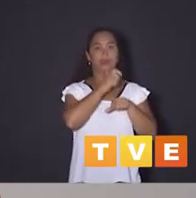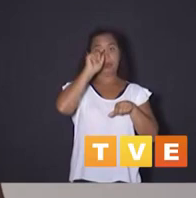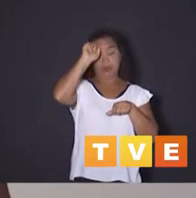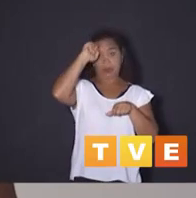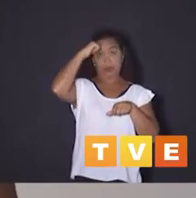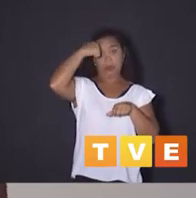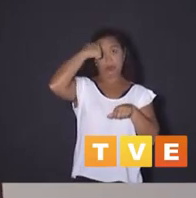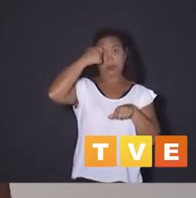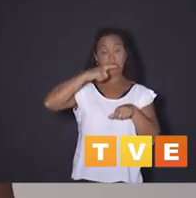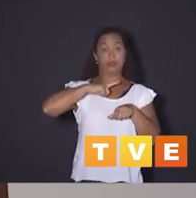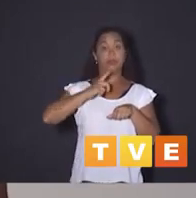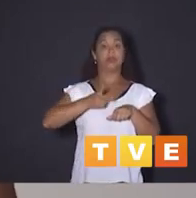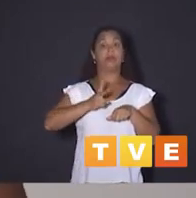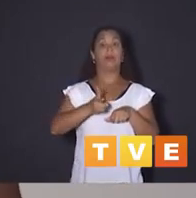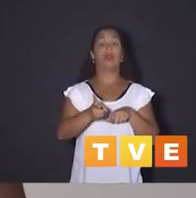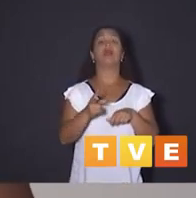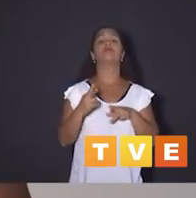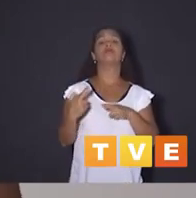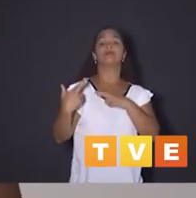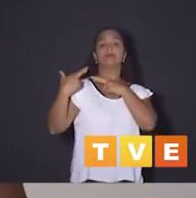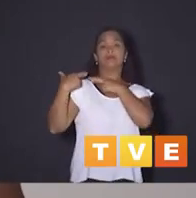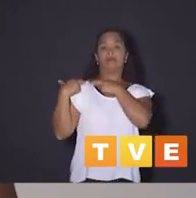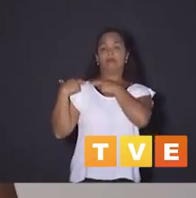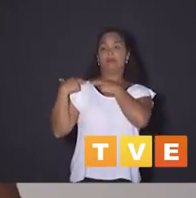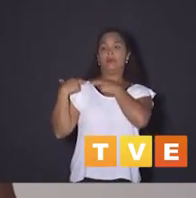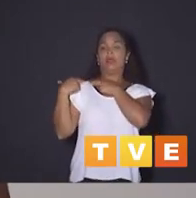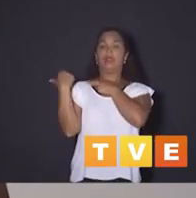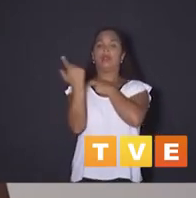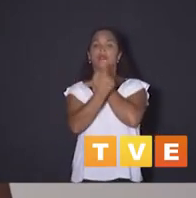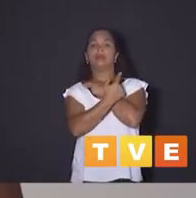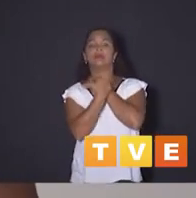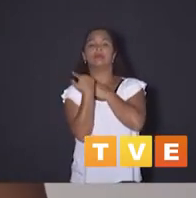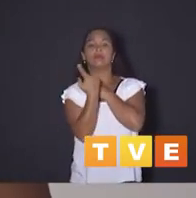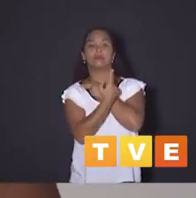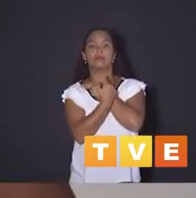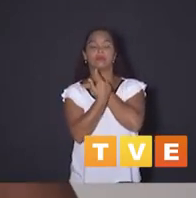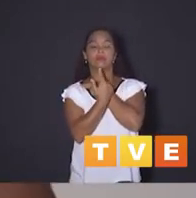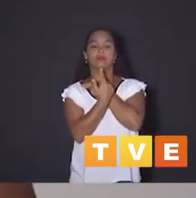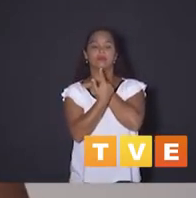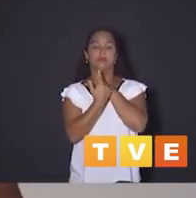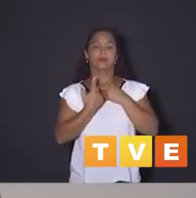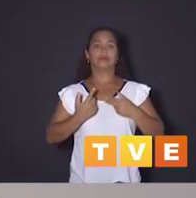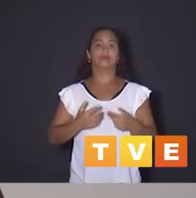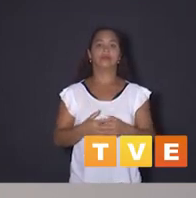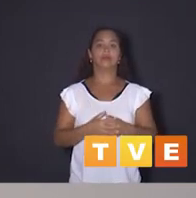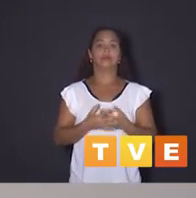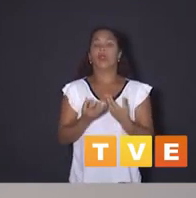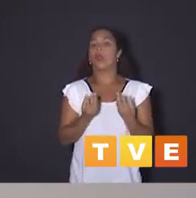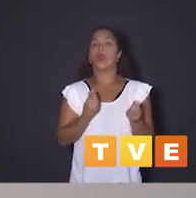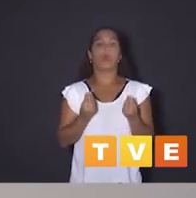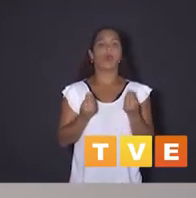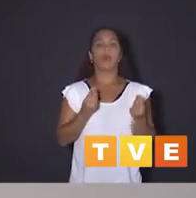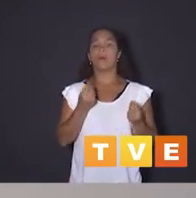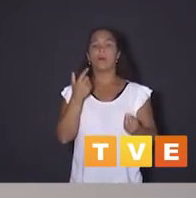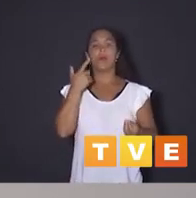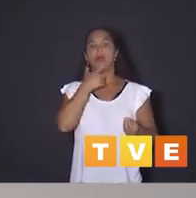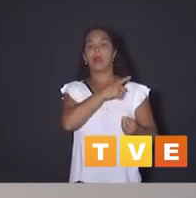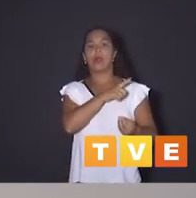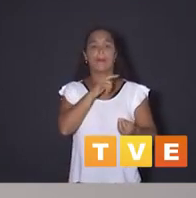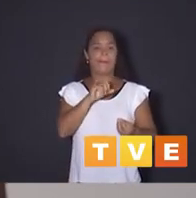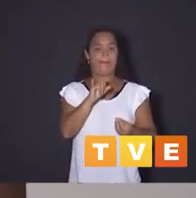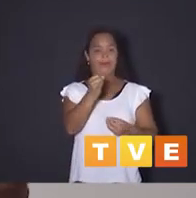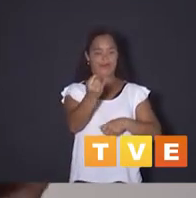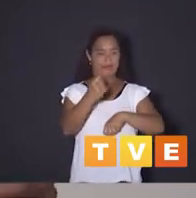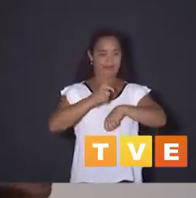mercado quais são essas responsabilidades que a gente tem o que a gente é como a gente consegue aproveitar essas